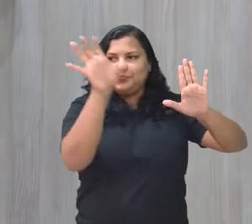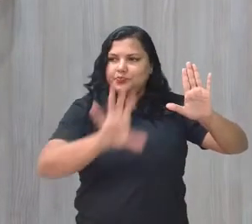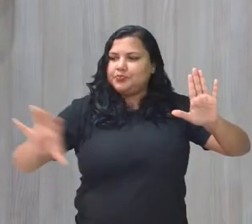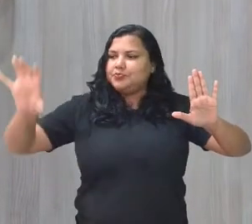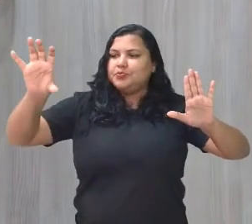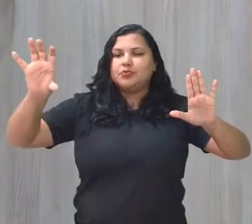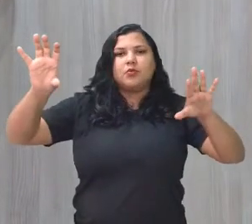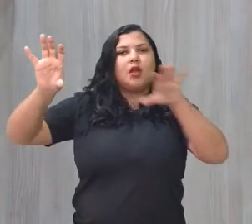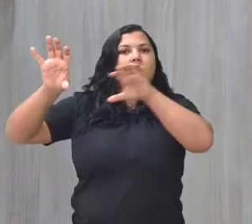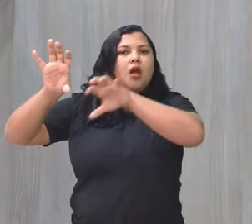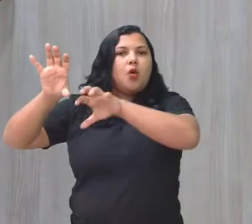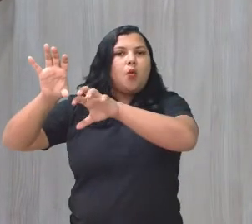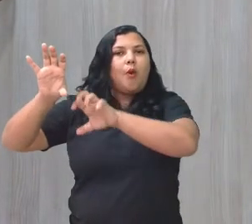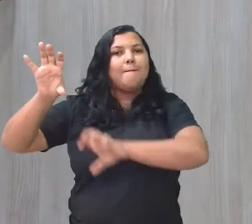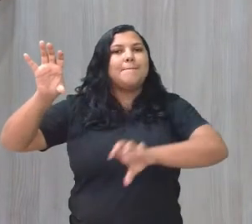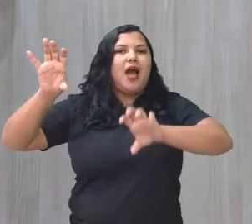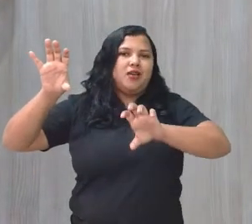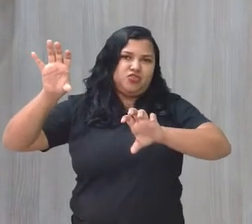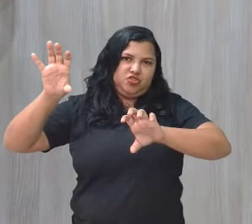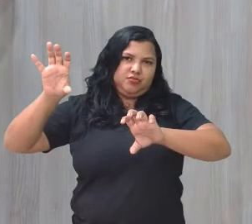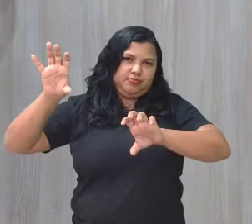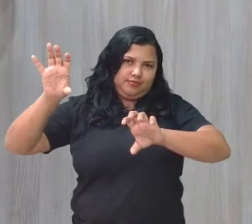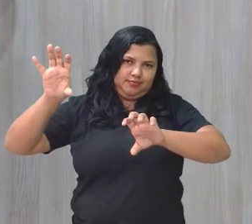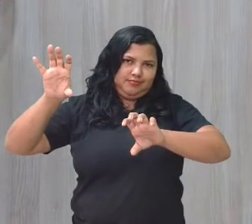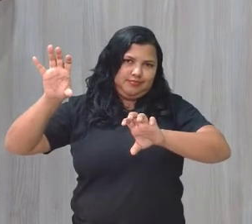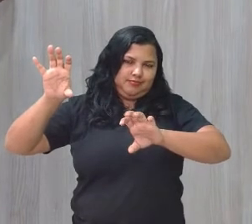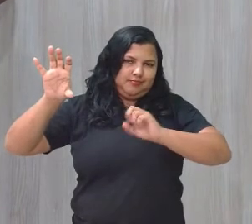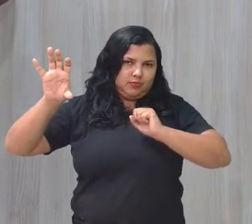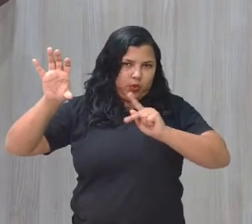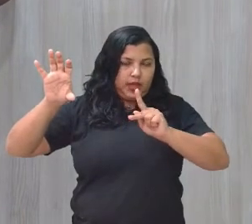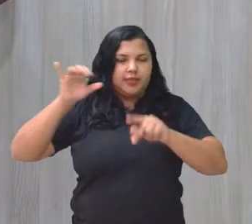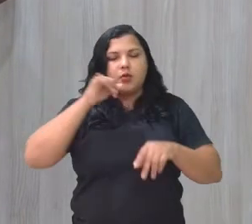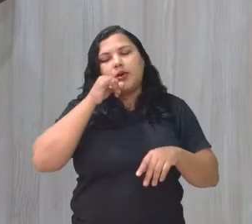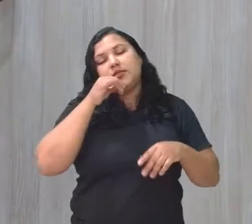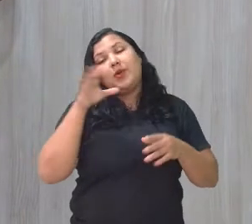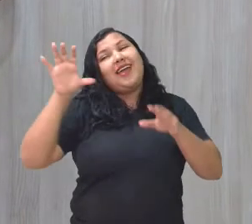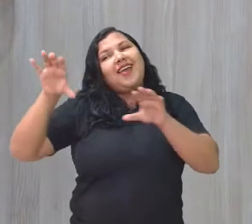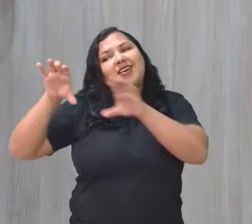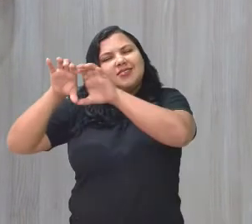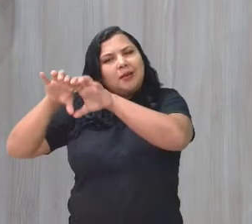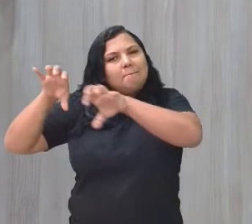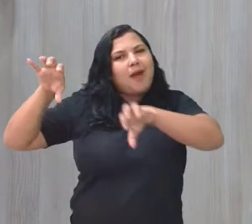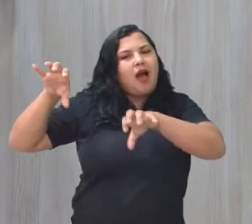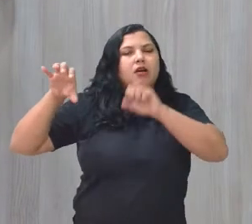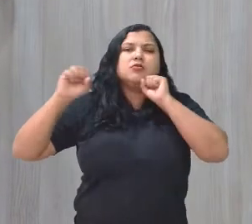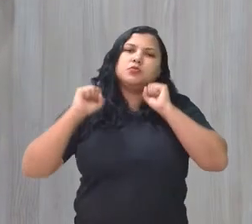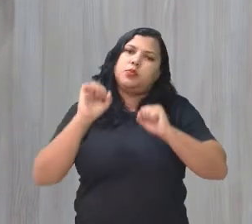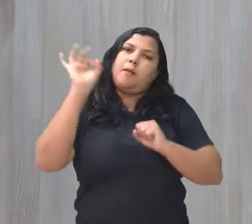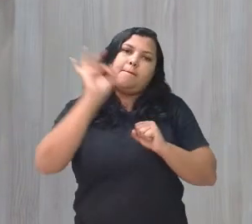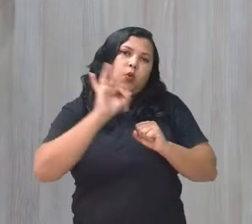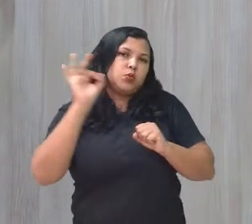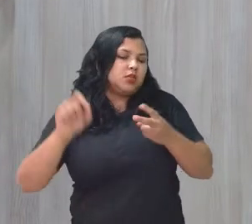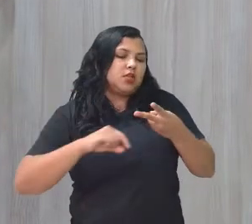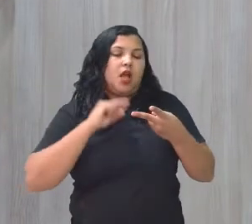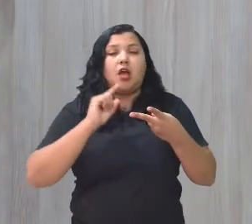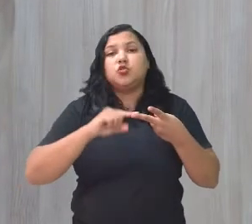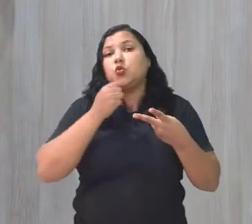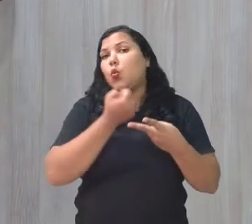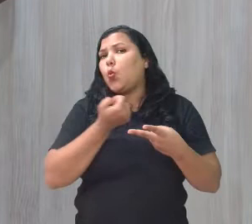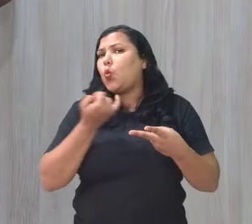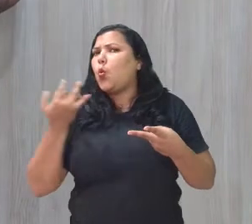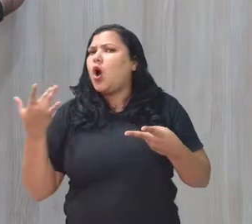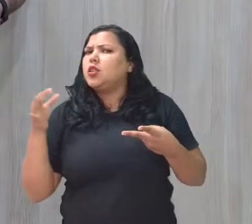saber alguma coisa de uma parte desse todo. E geralmente essa parte desse todo pode ser a porcentagem, ou o quanto